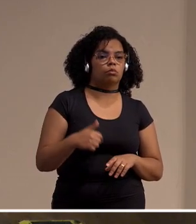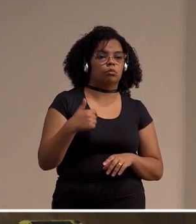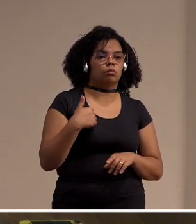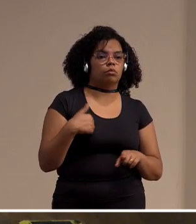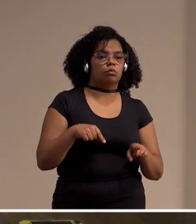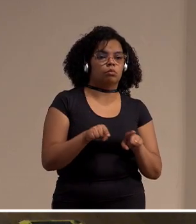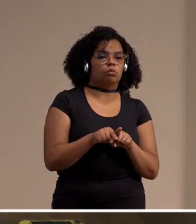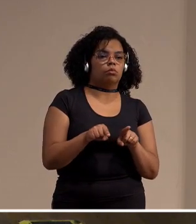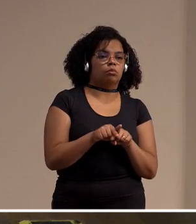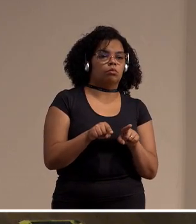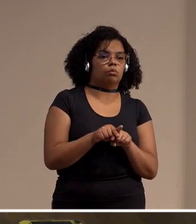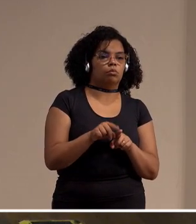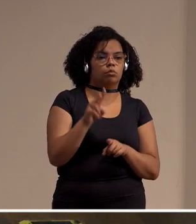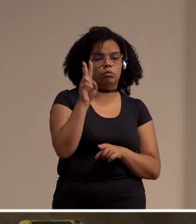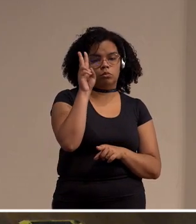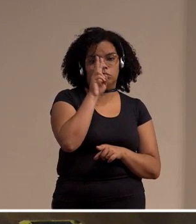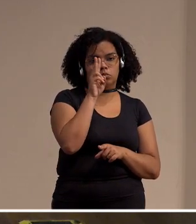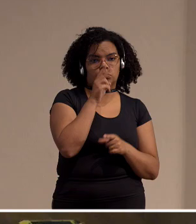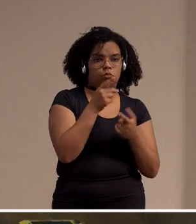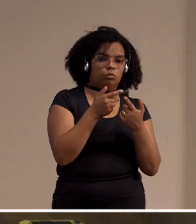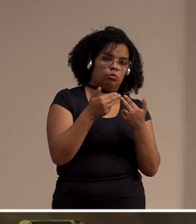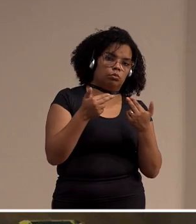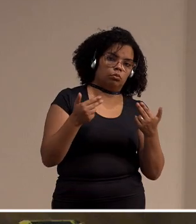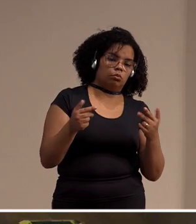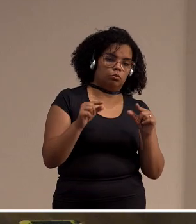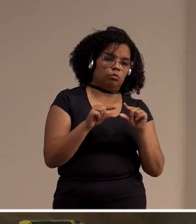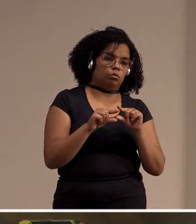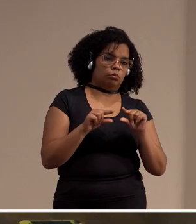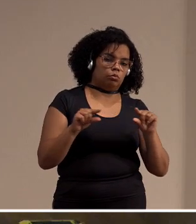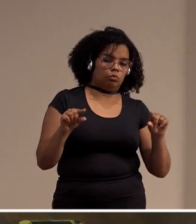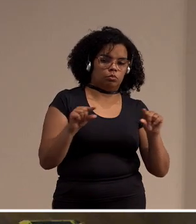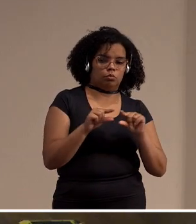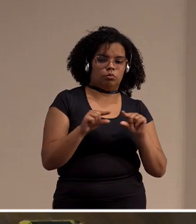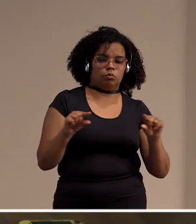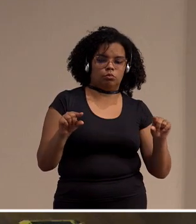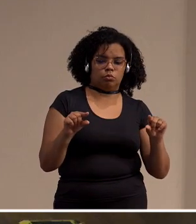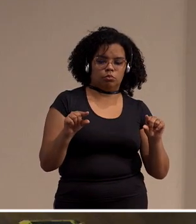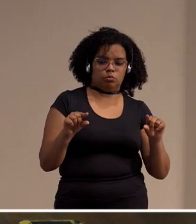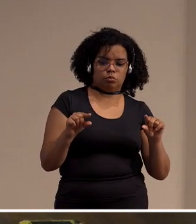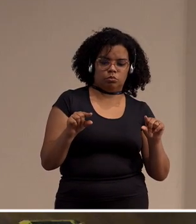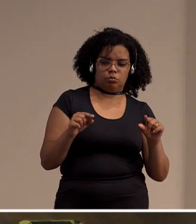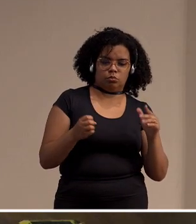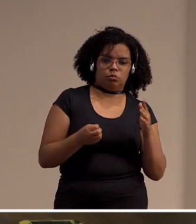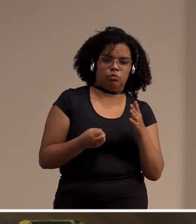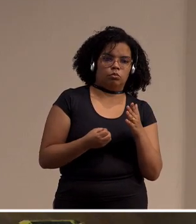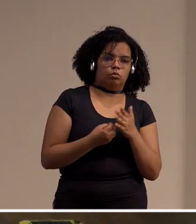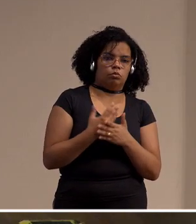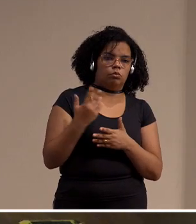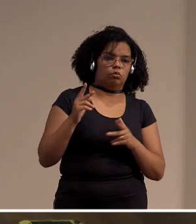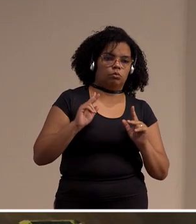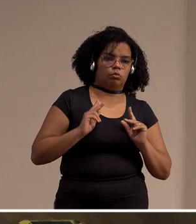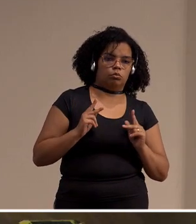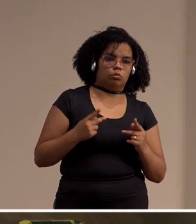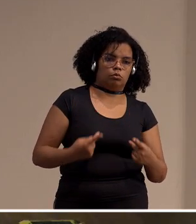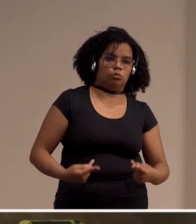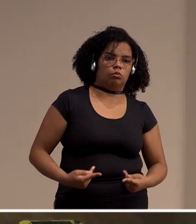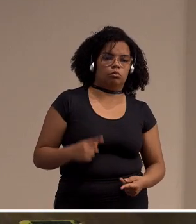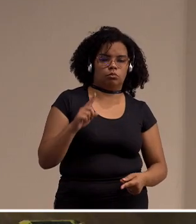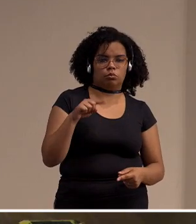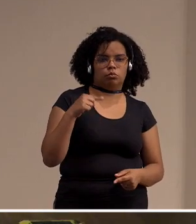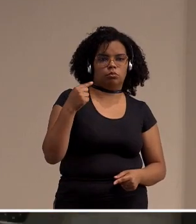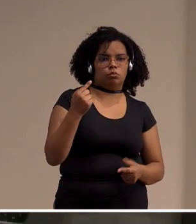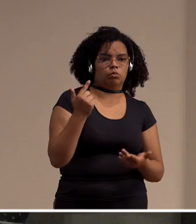de Harold Bloom que diz que Shakespeare é criador de lo humano, da humanidade, y después toda la literatura como